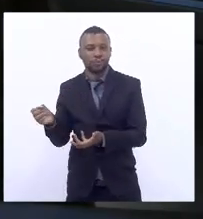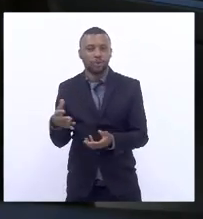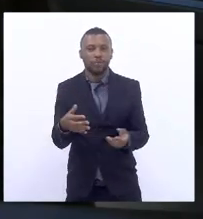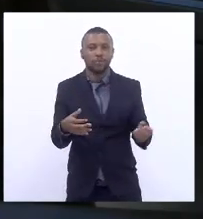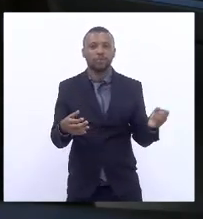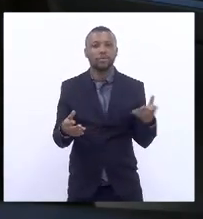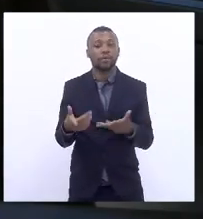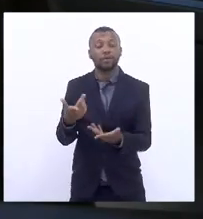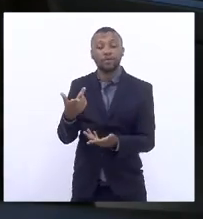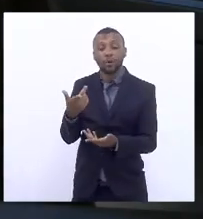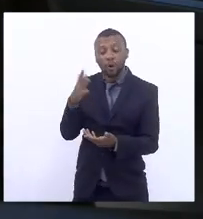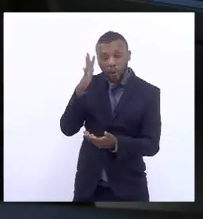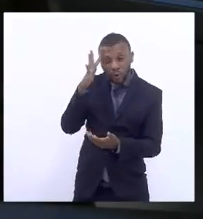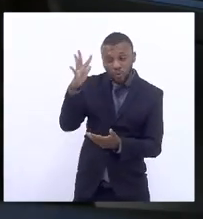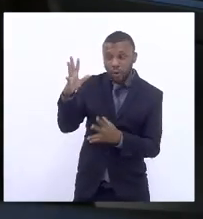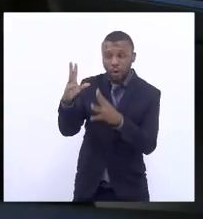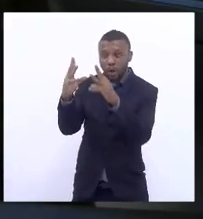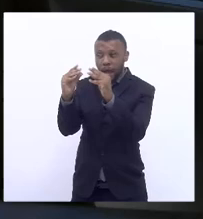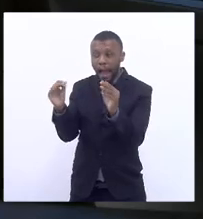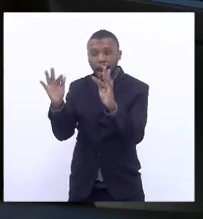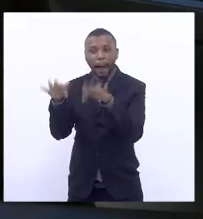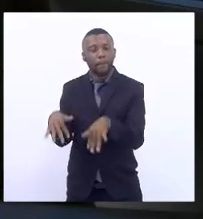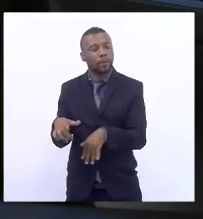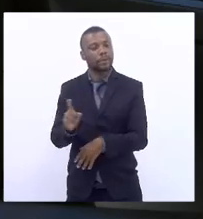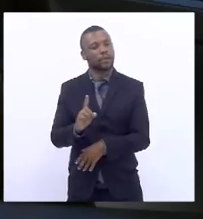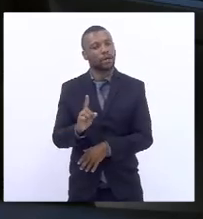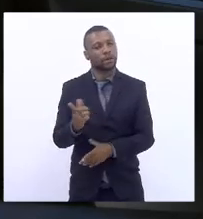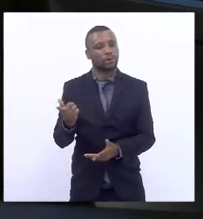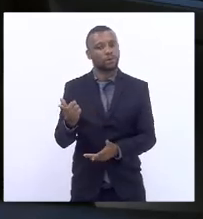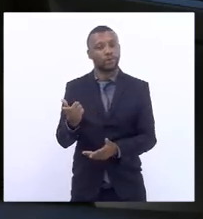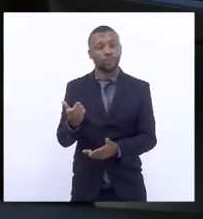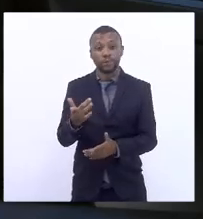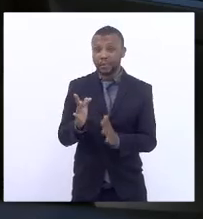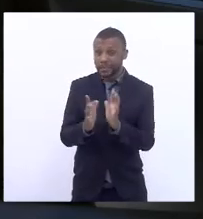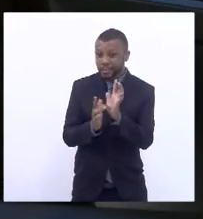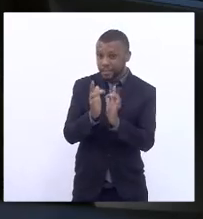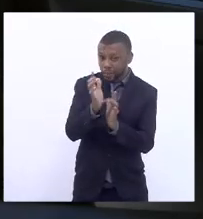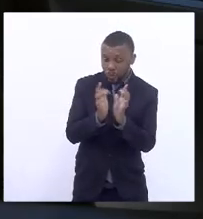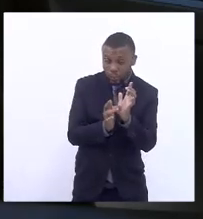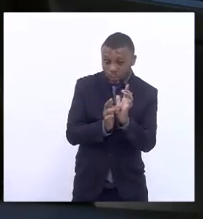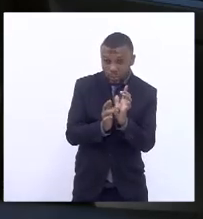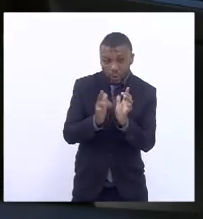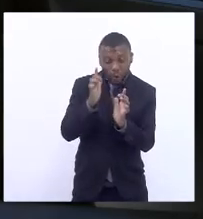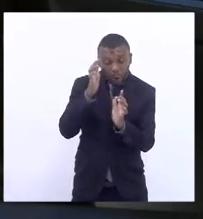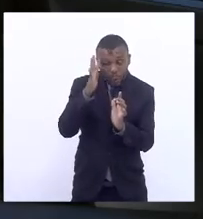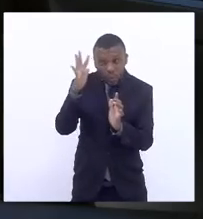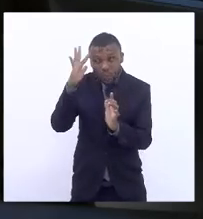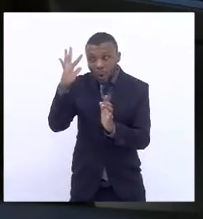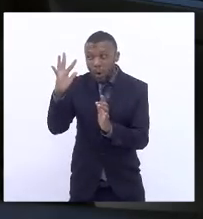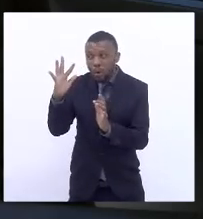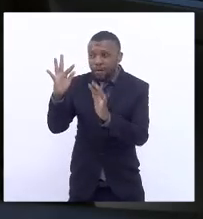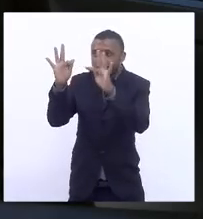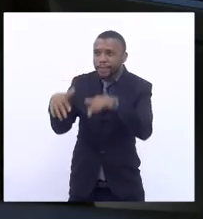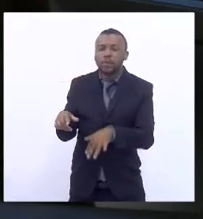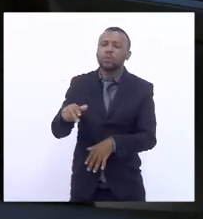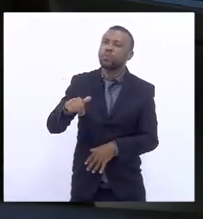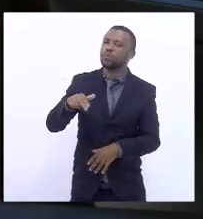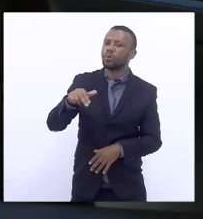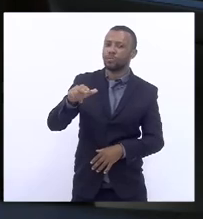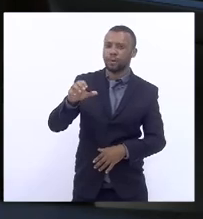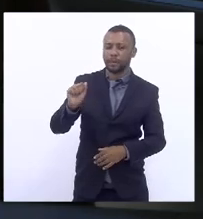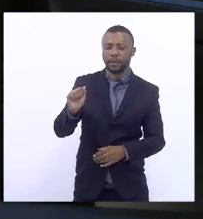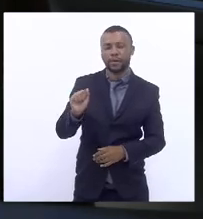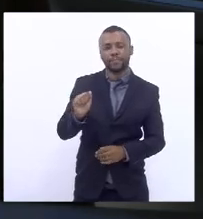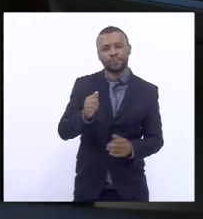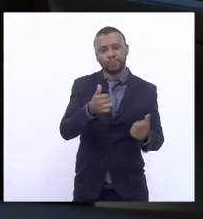o sonho não acabou. Vamos lá, com Cristo não acaba nunca o sonho. Ainda diria que é um